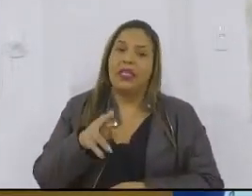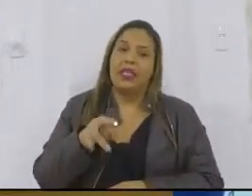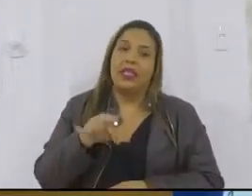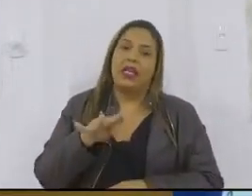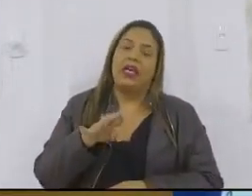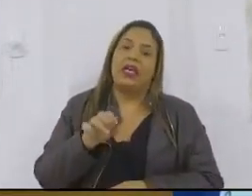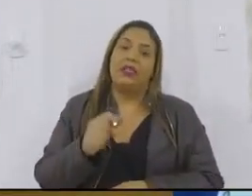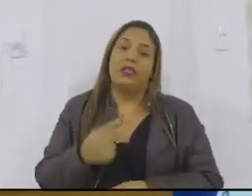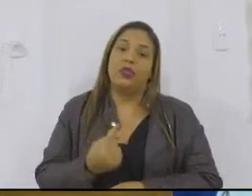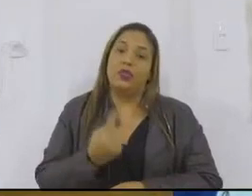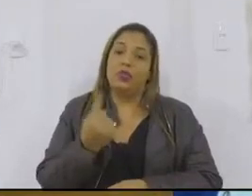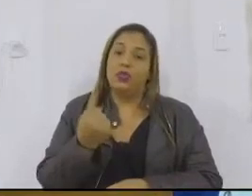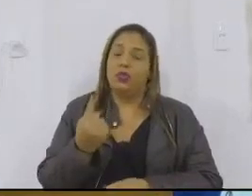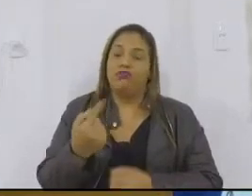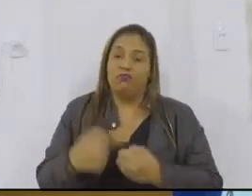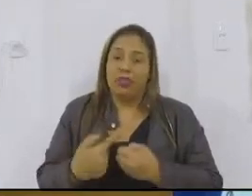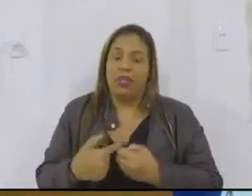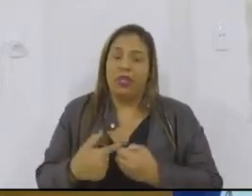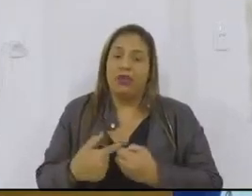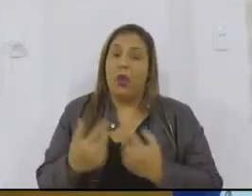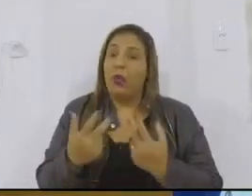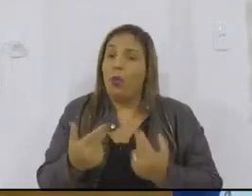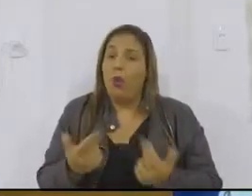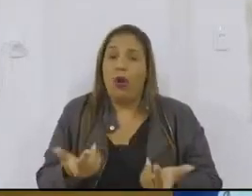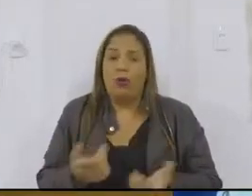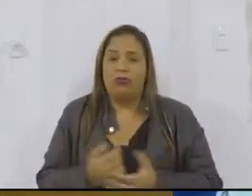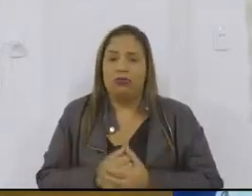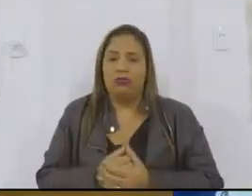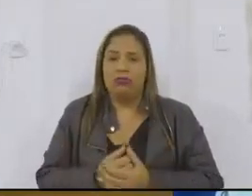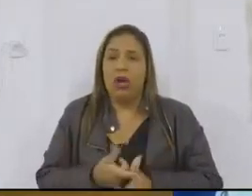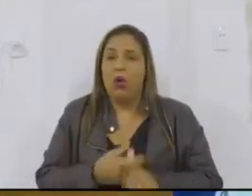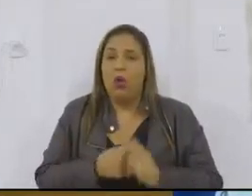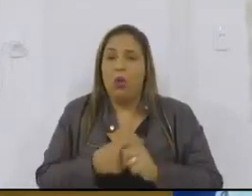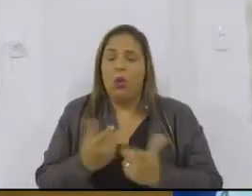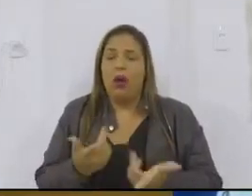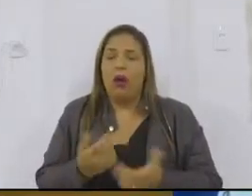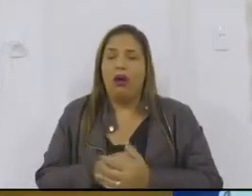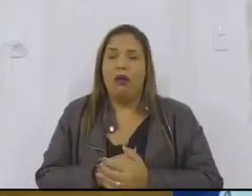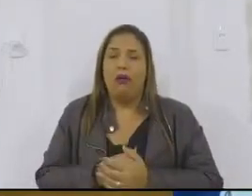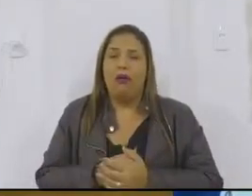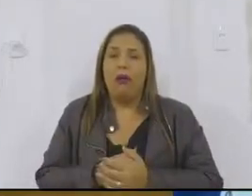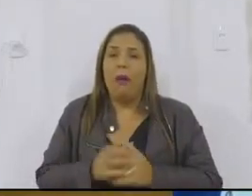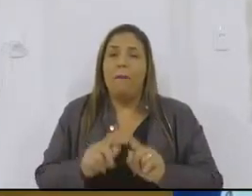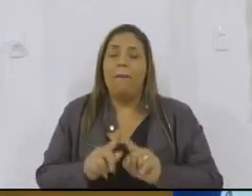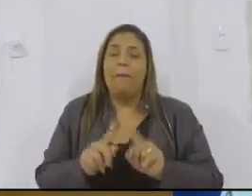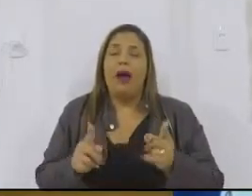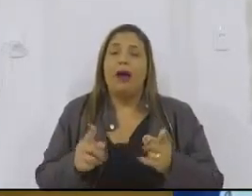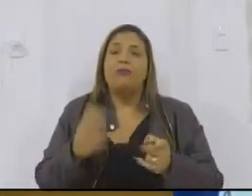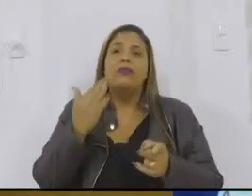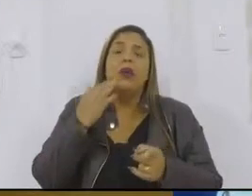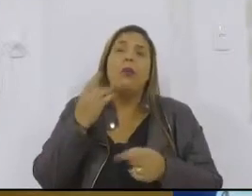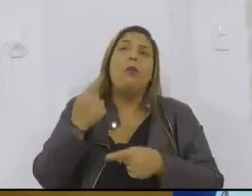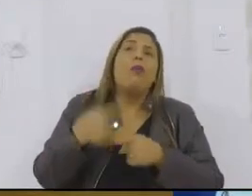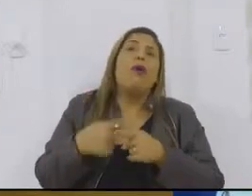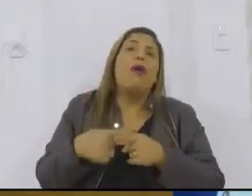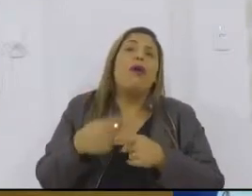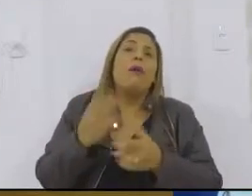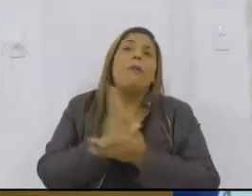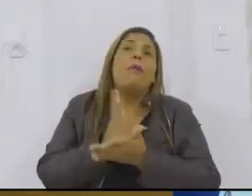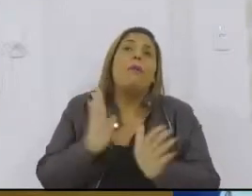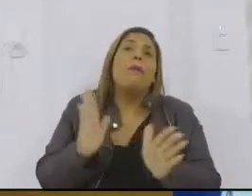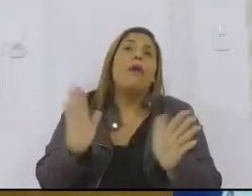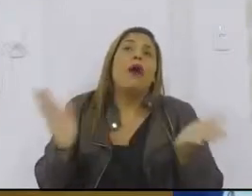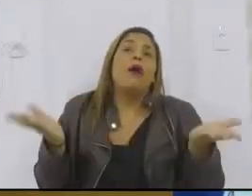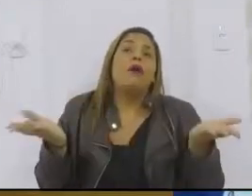que é alugado e que o governo começou a fazer uma obra, mas parou. Então, a gente quer entender aqui por que parou, porque sabemos que lá